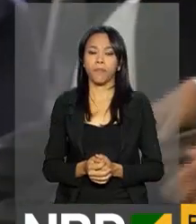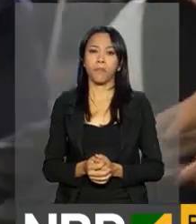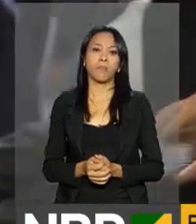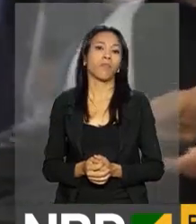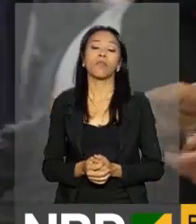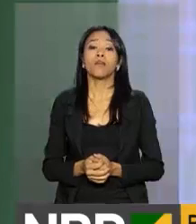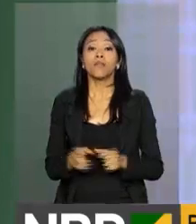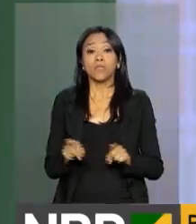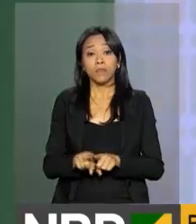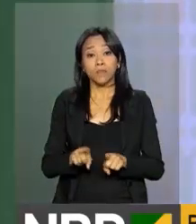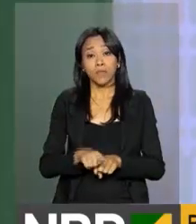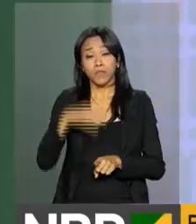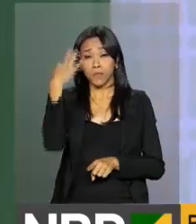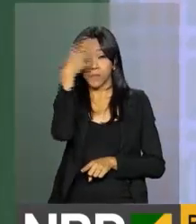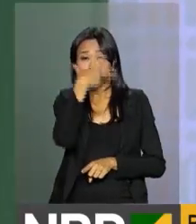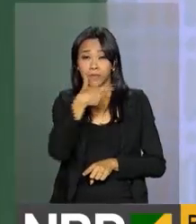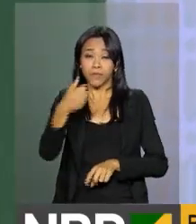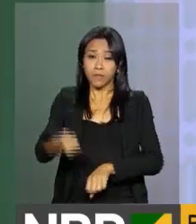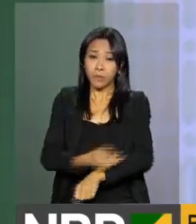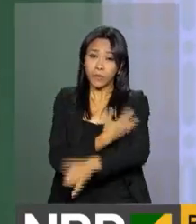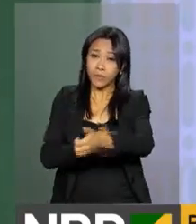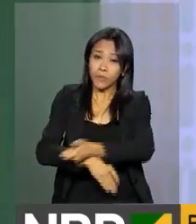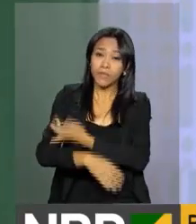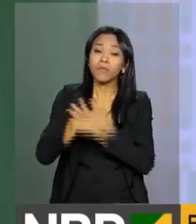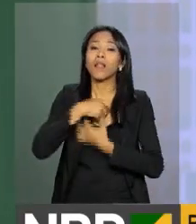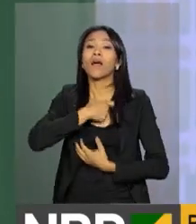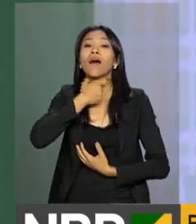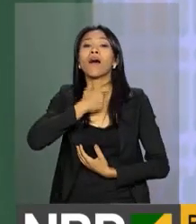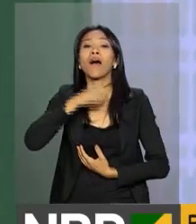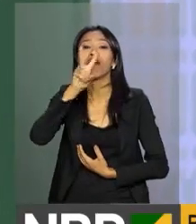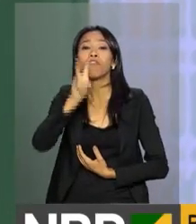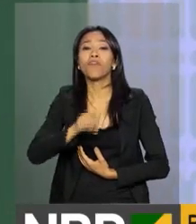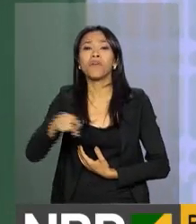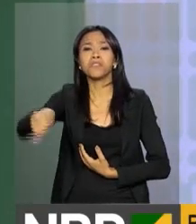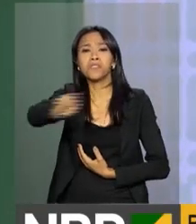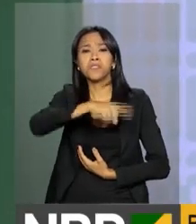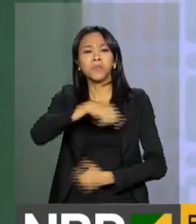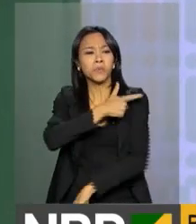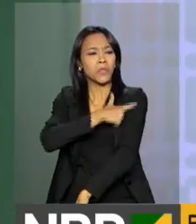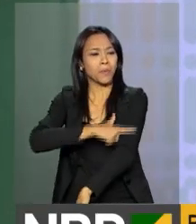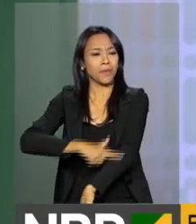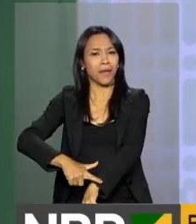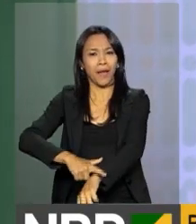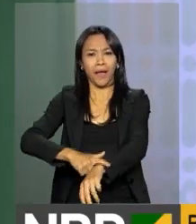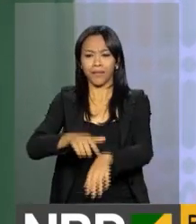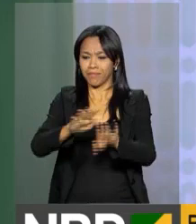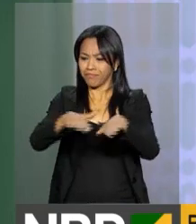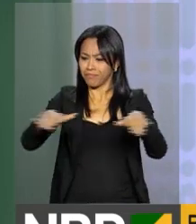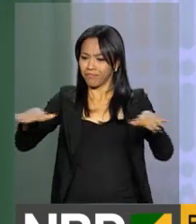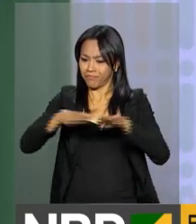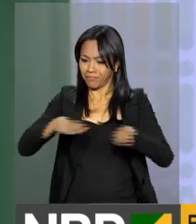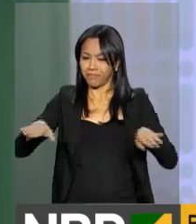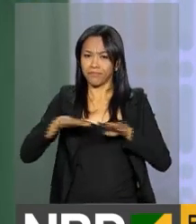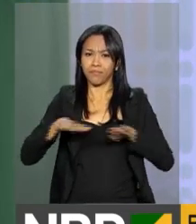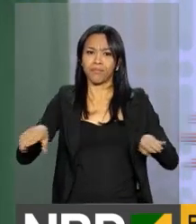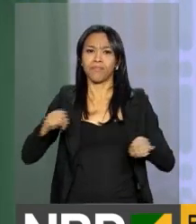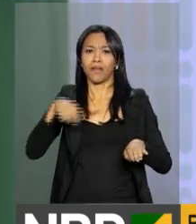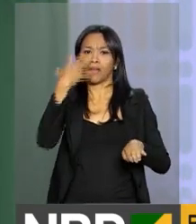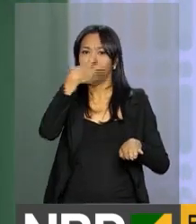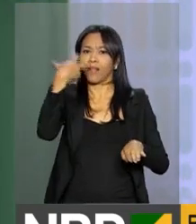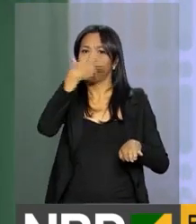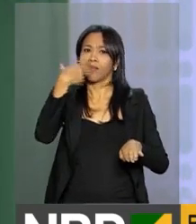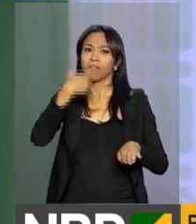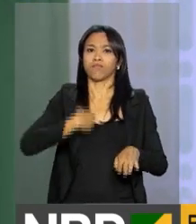Aliás, bonita e emocionante não só pela voz, como pela disciplina, né? Os senhores veem, naquele momento em que surge o